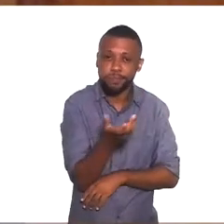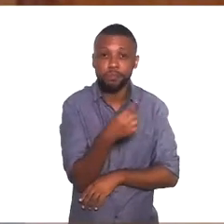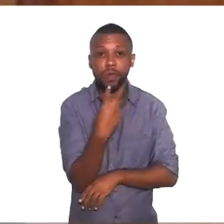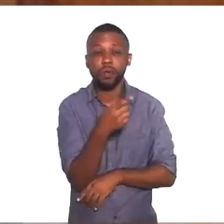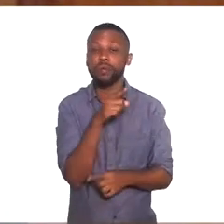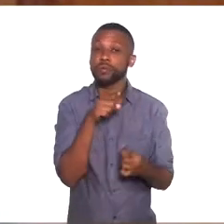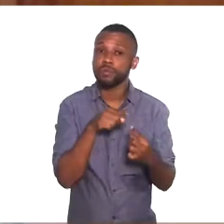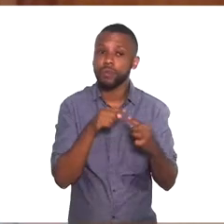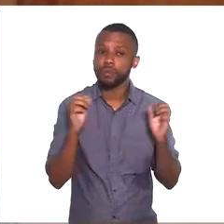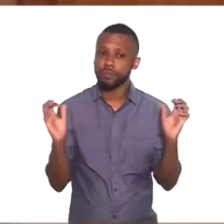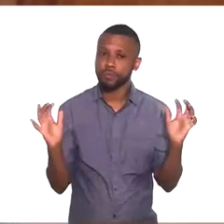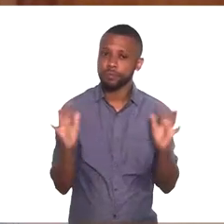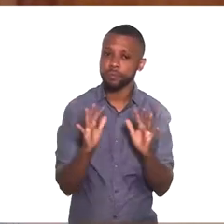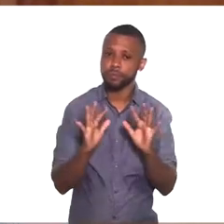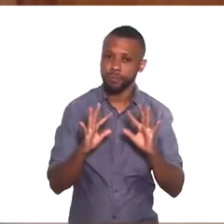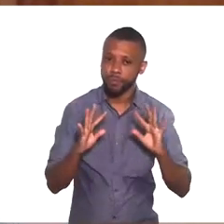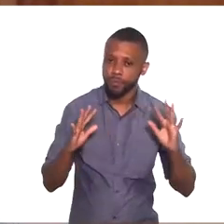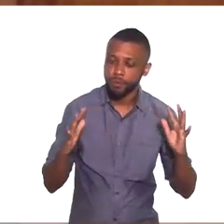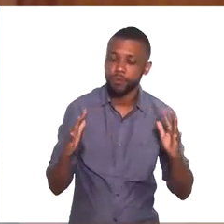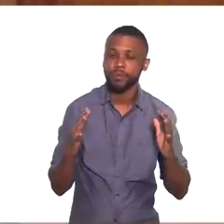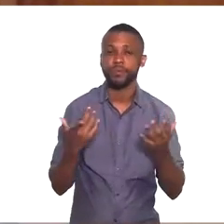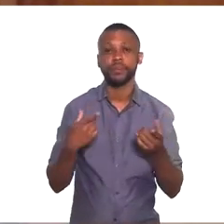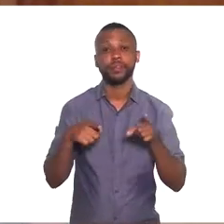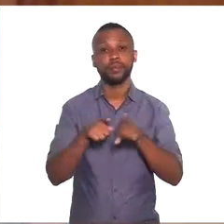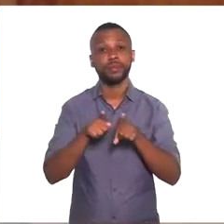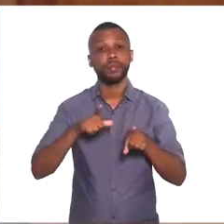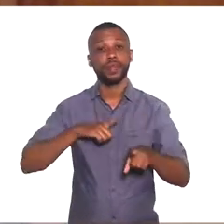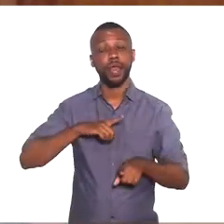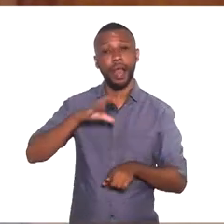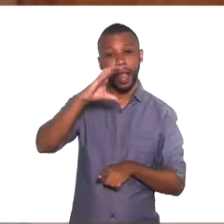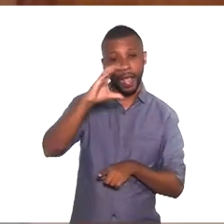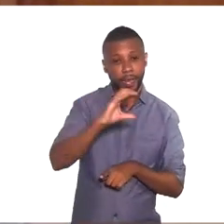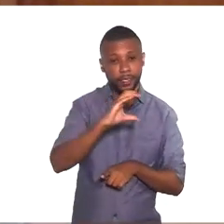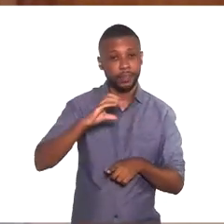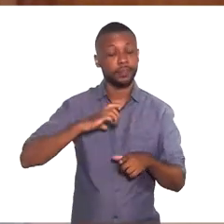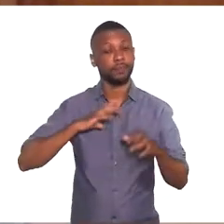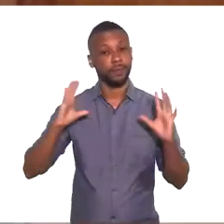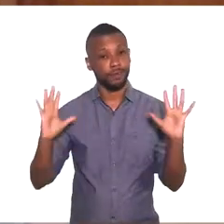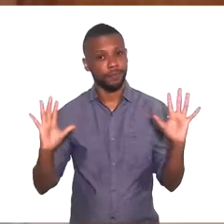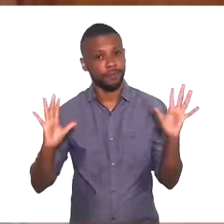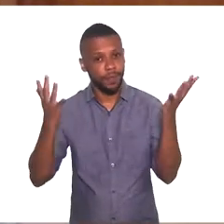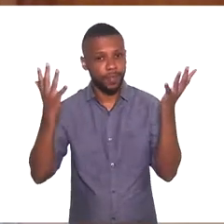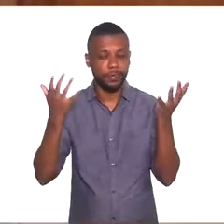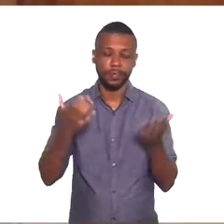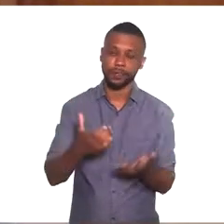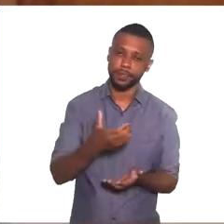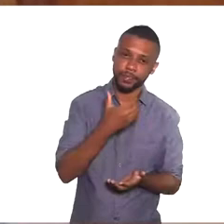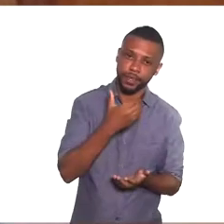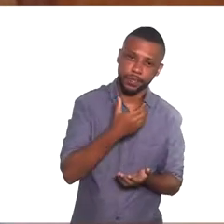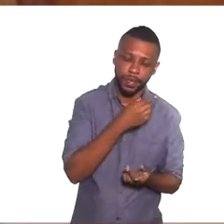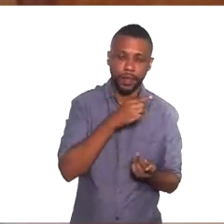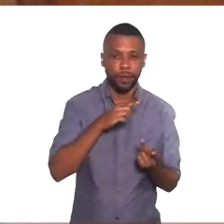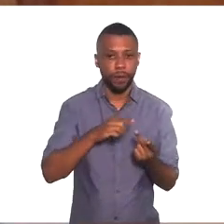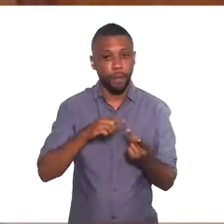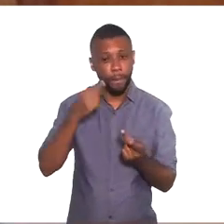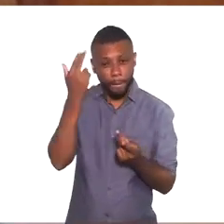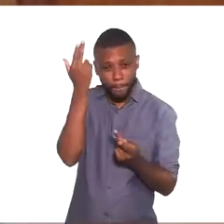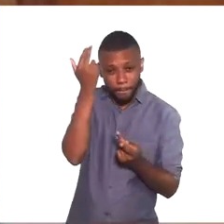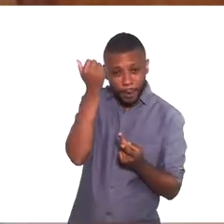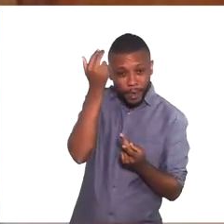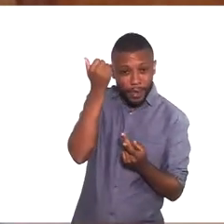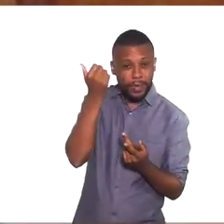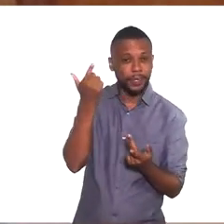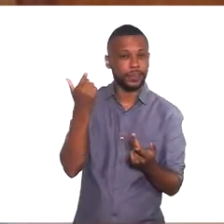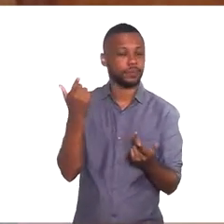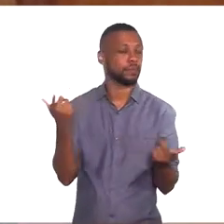pessoal todo ali permanecer ali e como também na catedral nós temos algumas festas época de Natal de Páscoa sempre tem